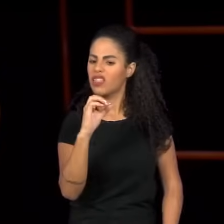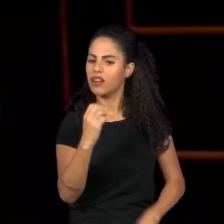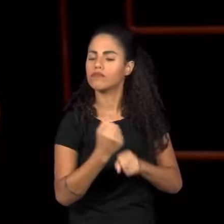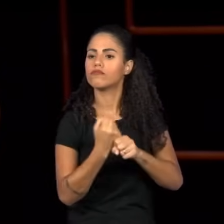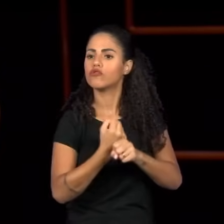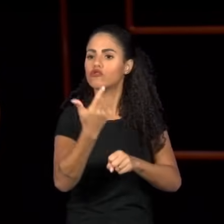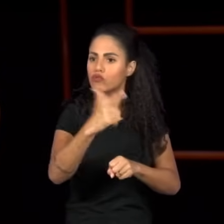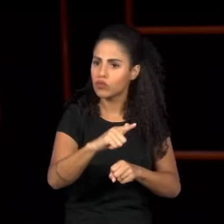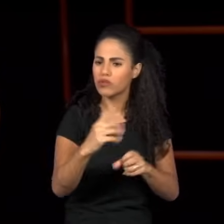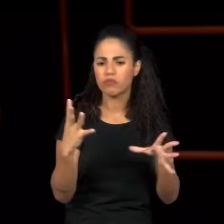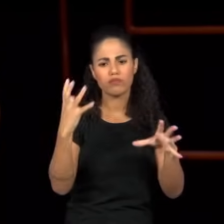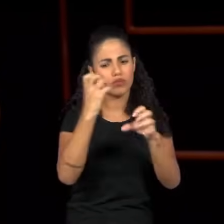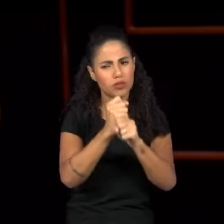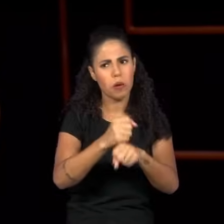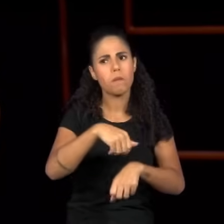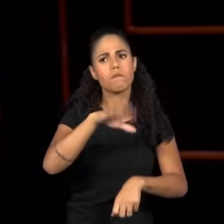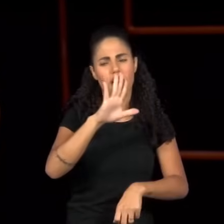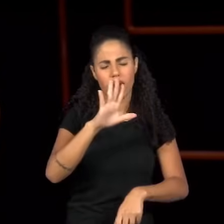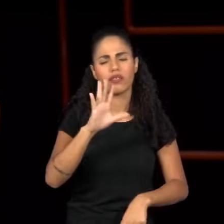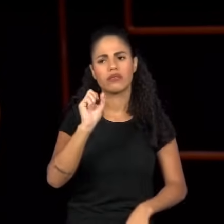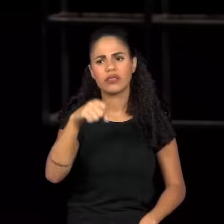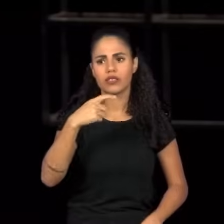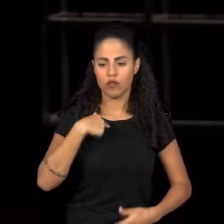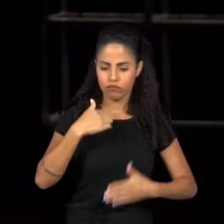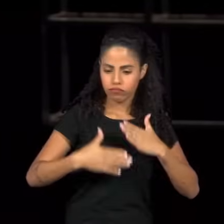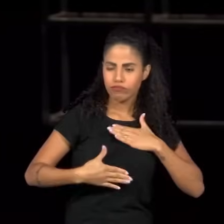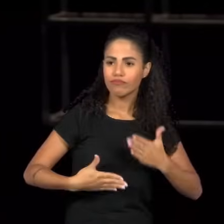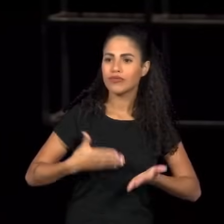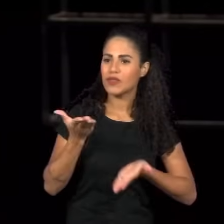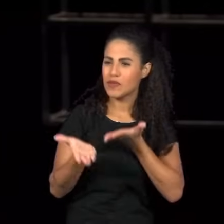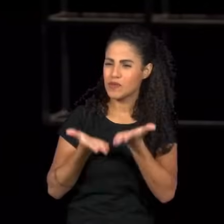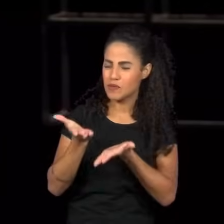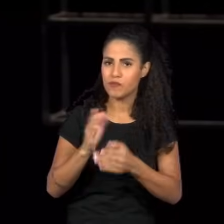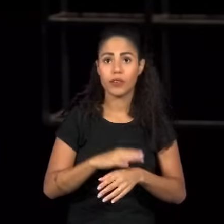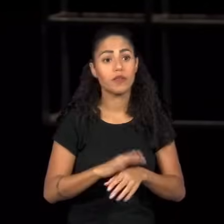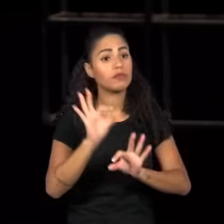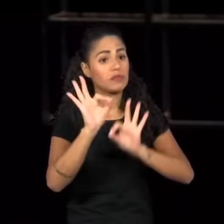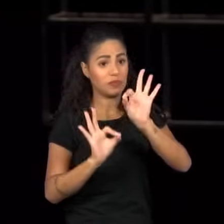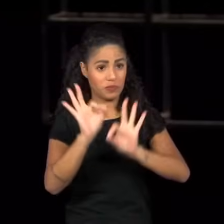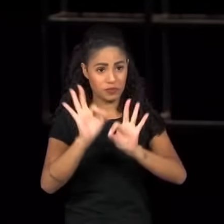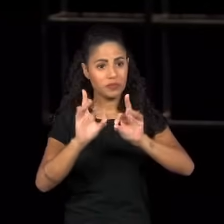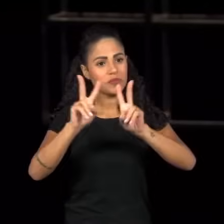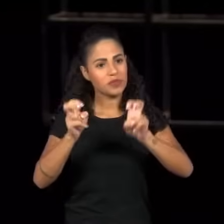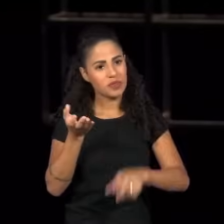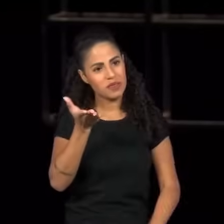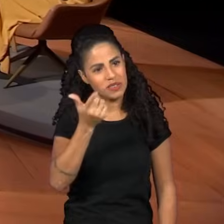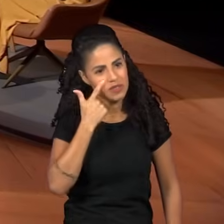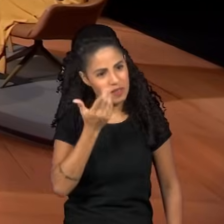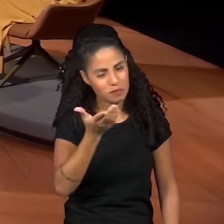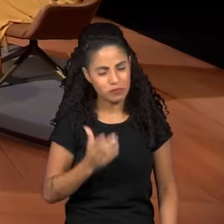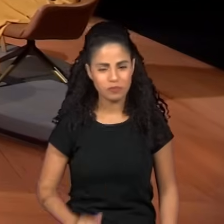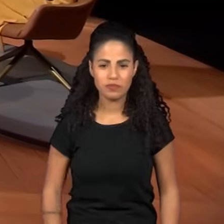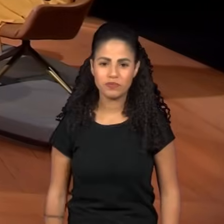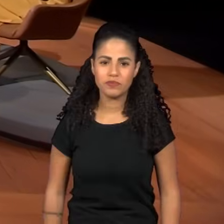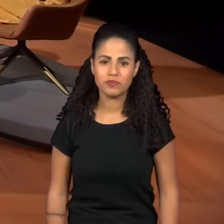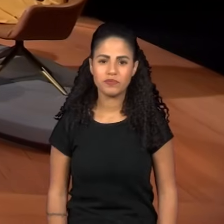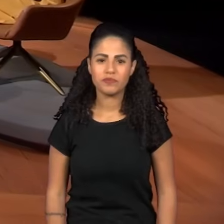anos trabalhando com isso, com terapia corporal. Então a gente preparou um quadro sobre isso. Dá uma olhada.